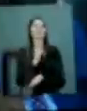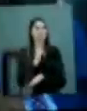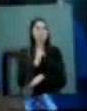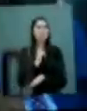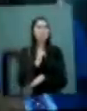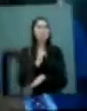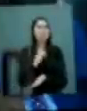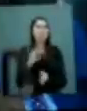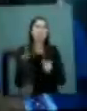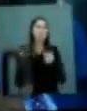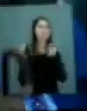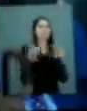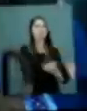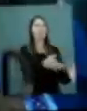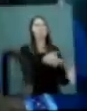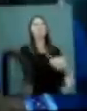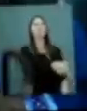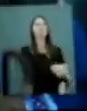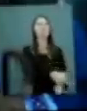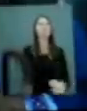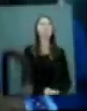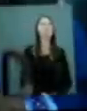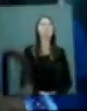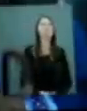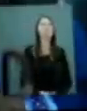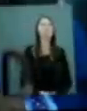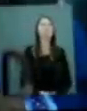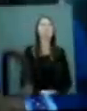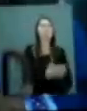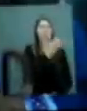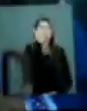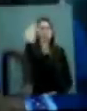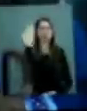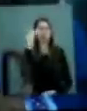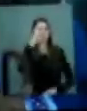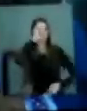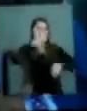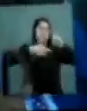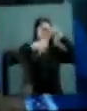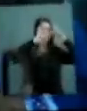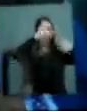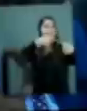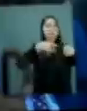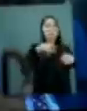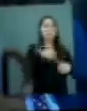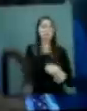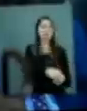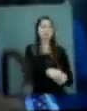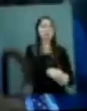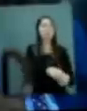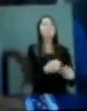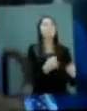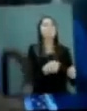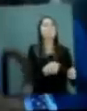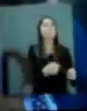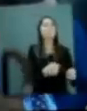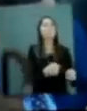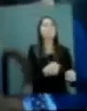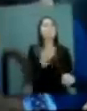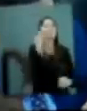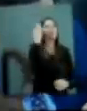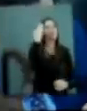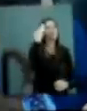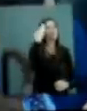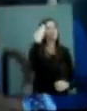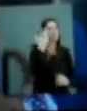esquecidos em 1500 domina quem domina um povo que não domina ciência e que não domina a